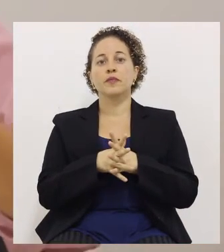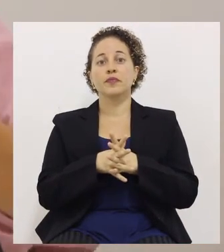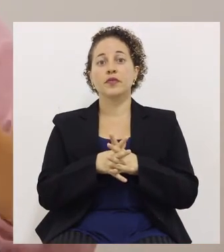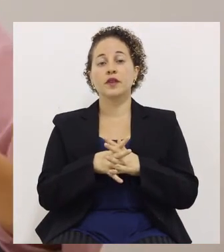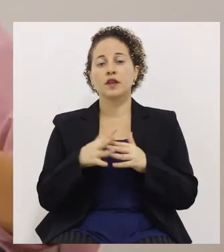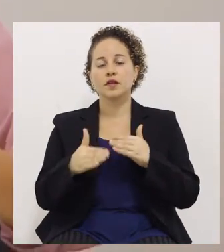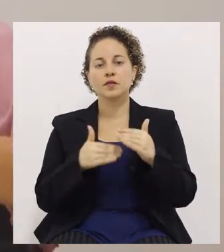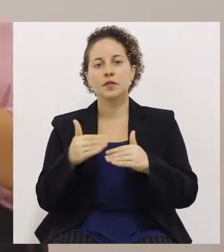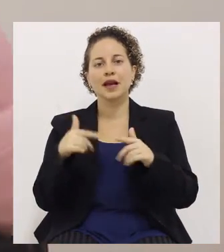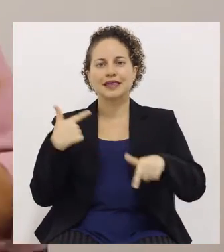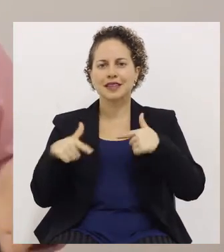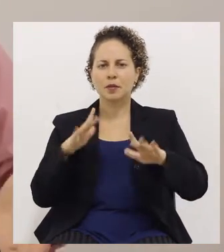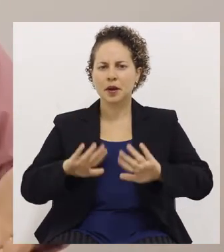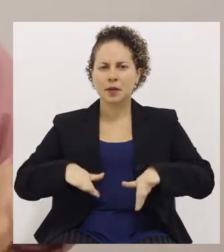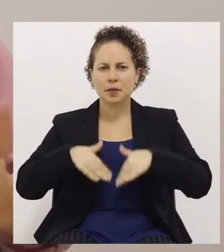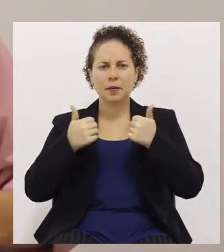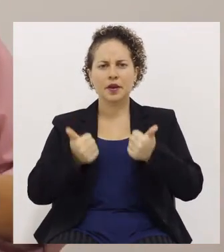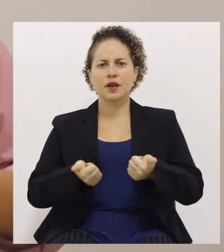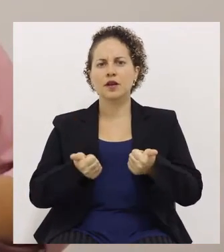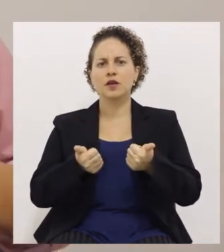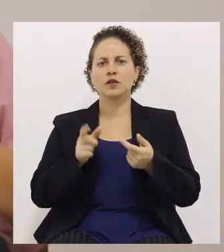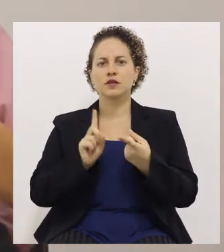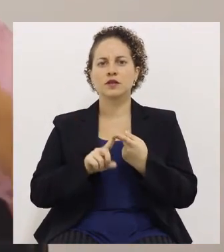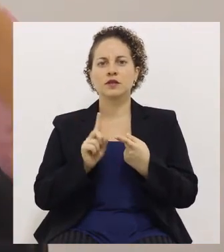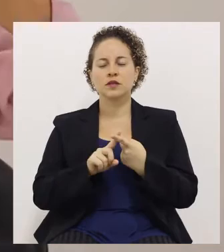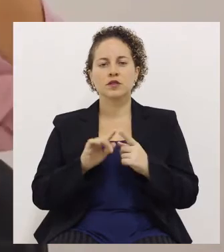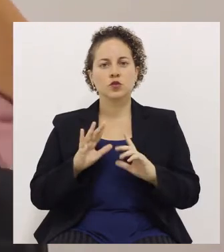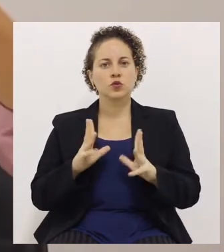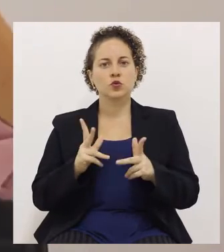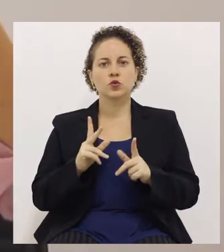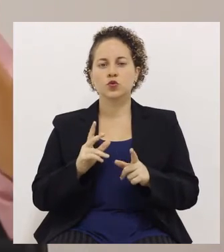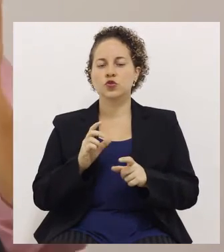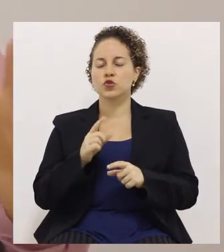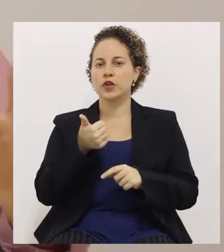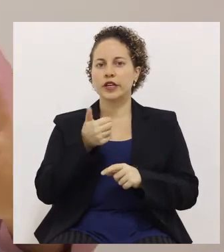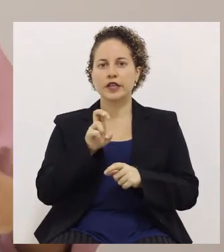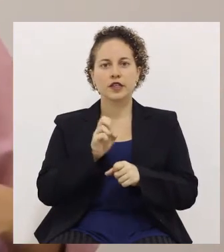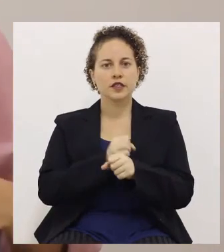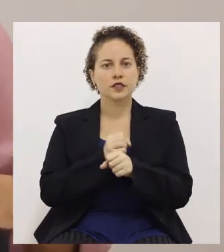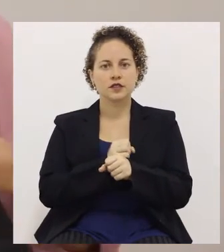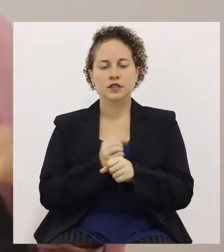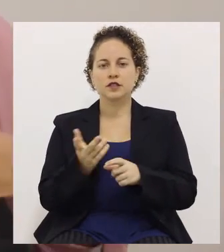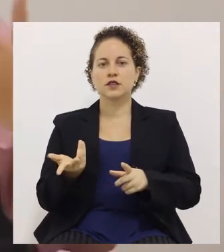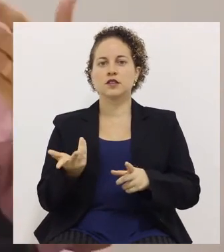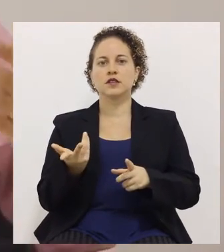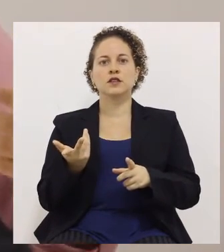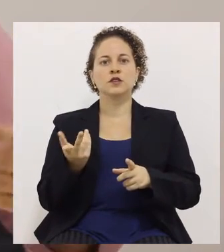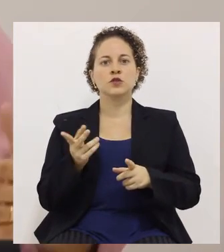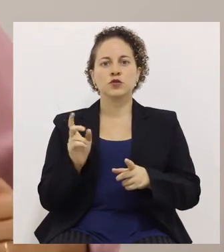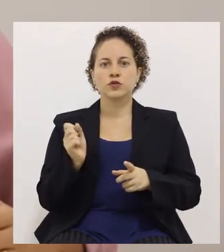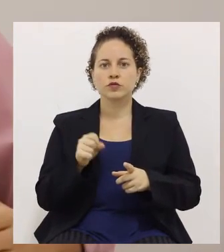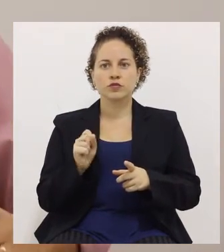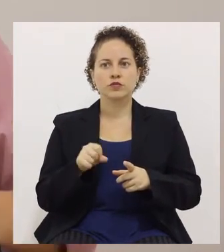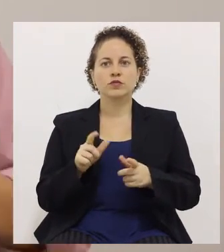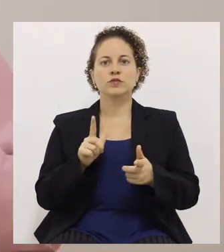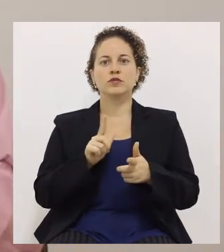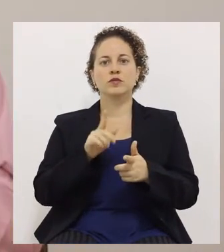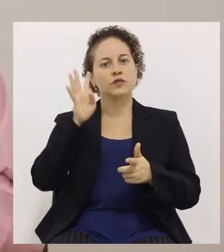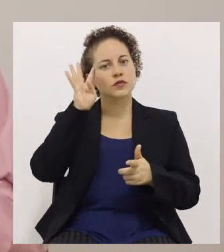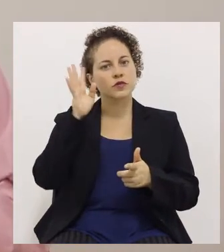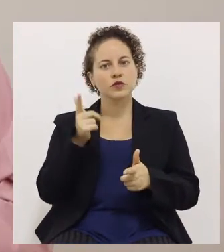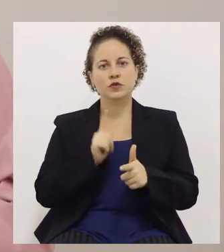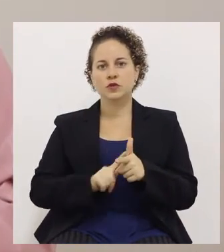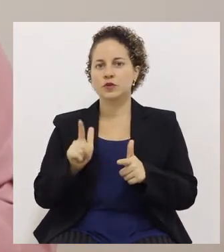vai passar, por exemplo, a trabalhar melhor, mais e melhor, porque depois de longos 15 anos vai ter uma progressão